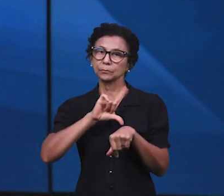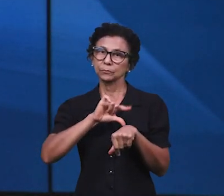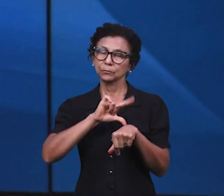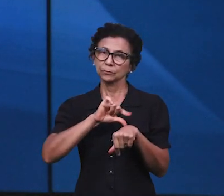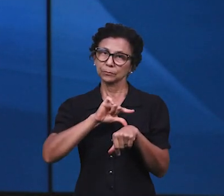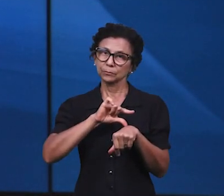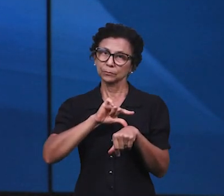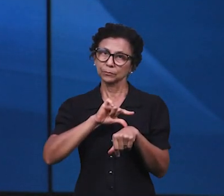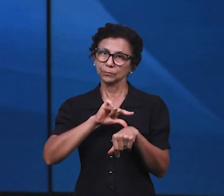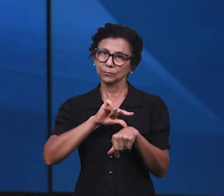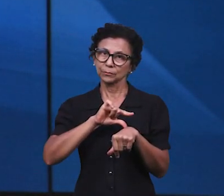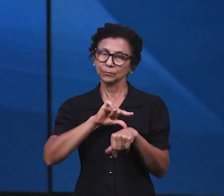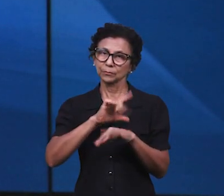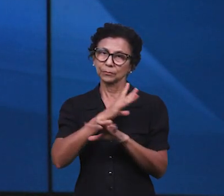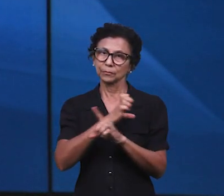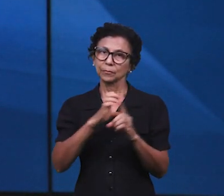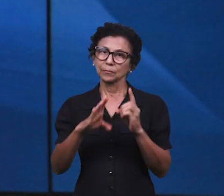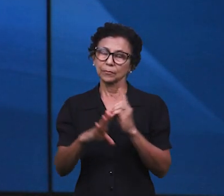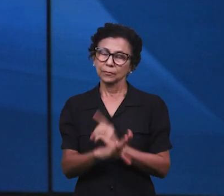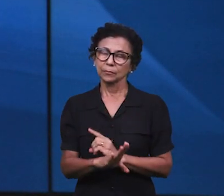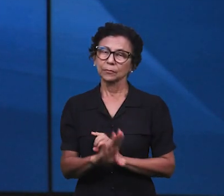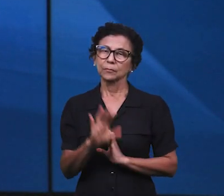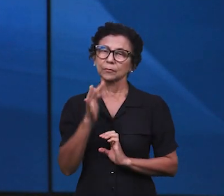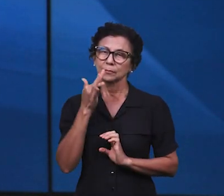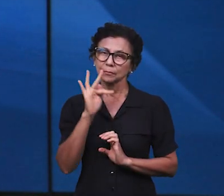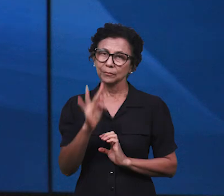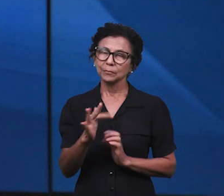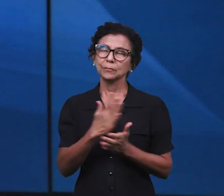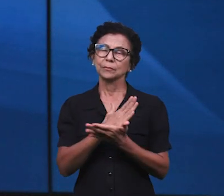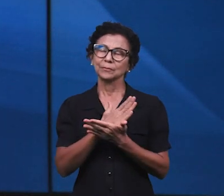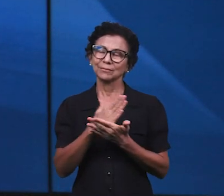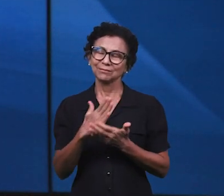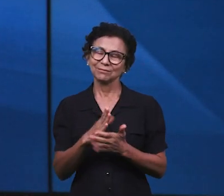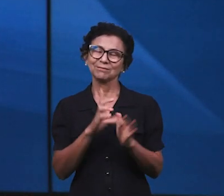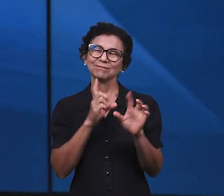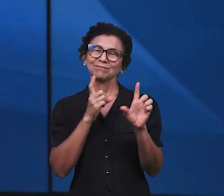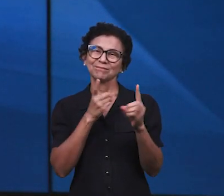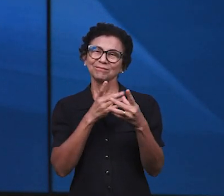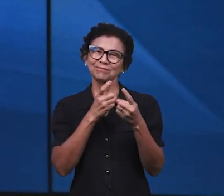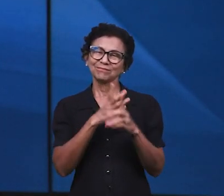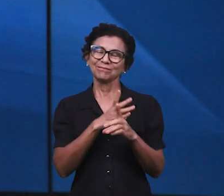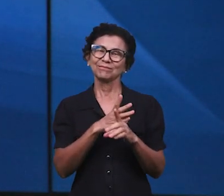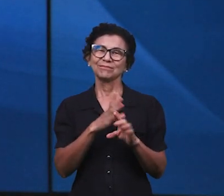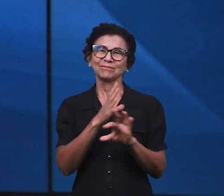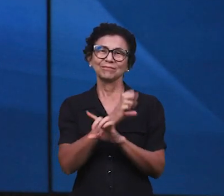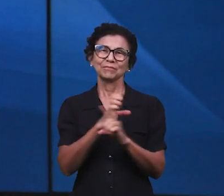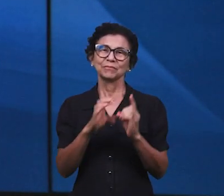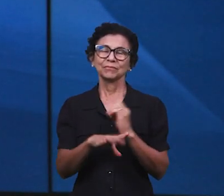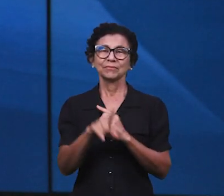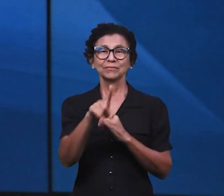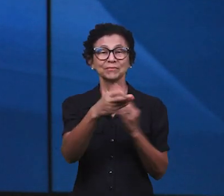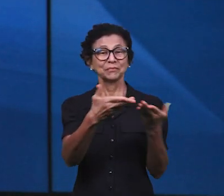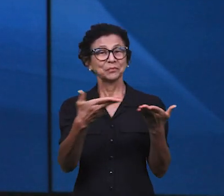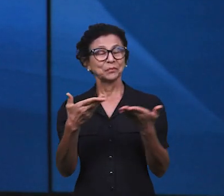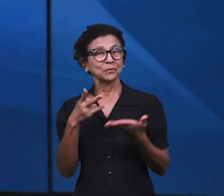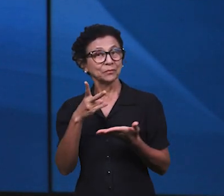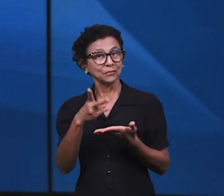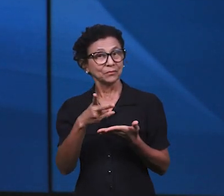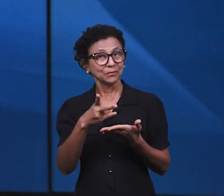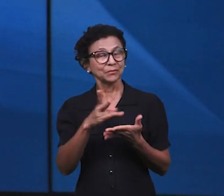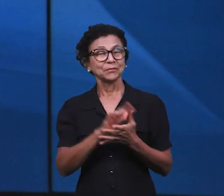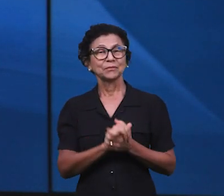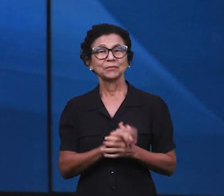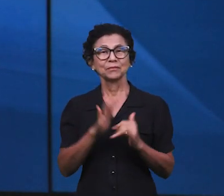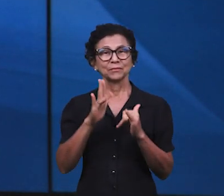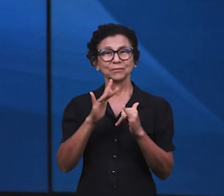Agora, daqui a pouco, às 10 horas da manhã, nós teremos sim todo o conteúdo doutrinário da Escola Bíblica e você é o nosso convidado para permanecer